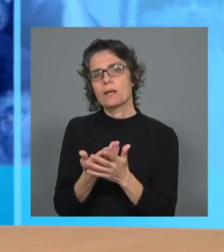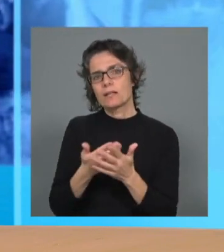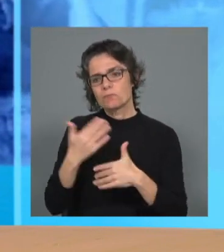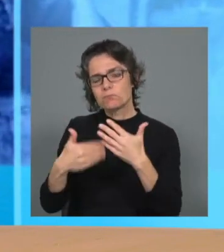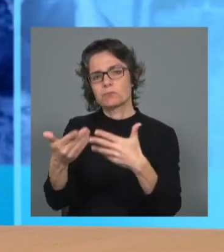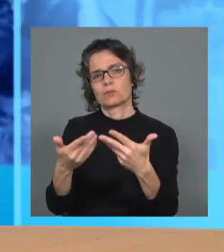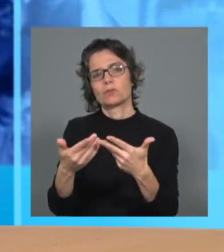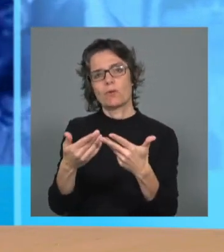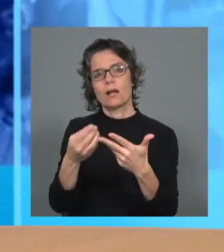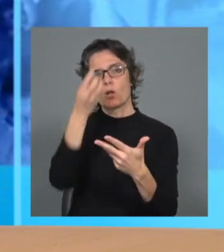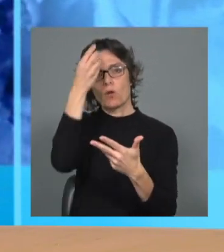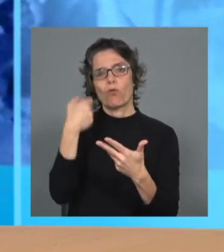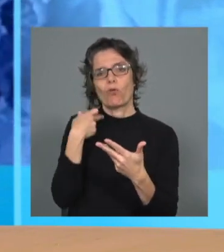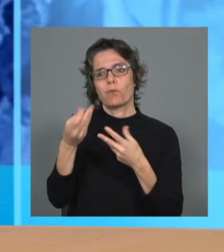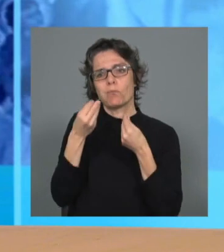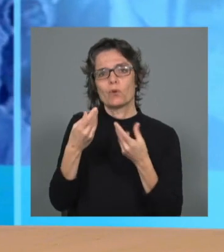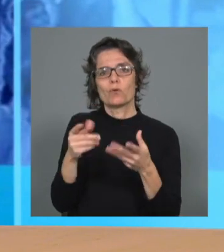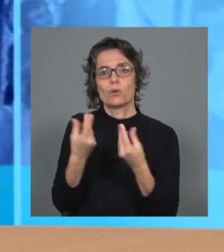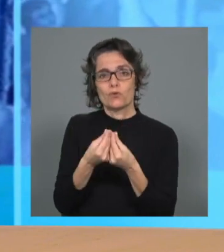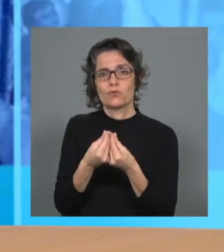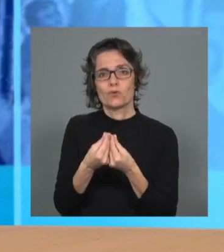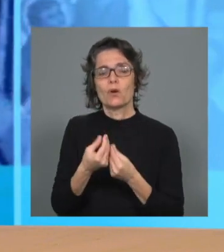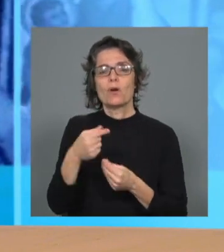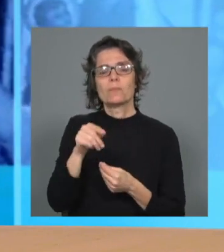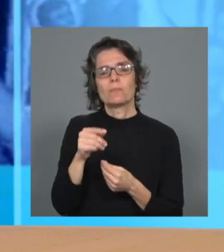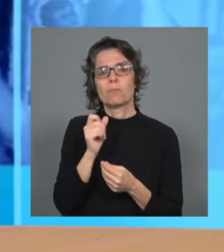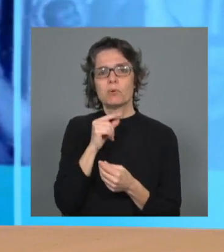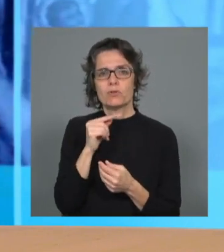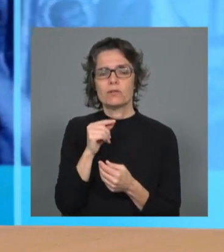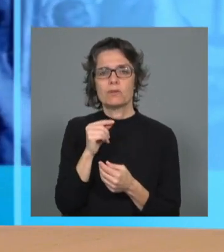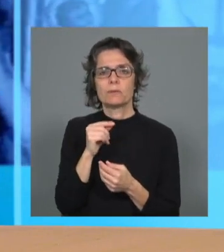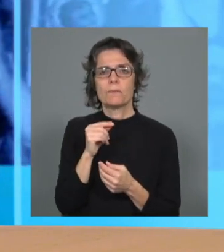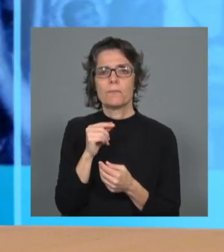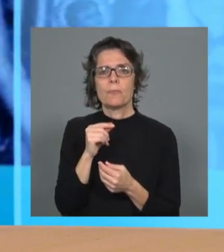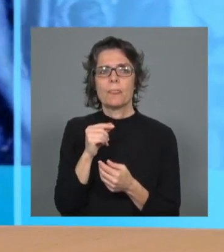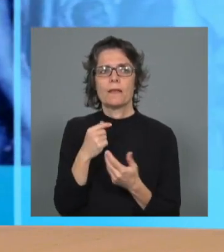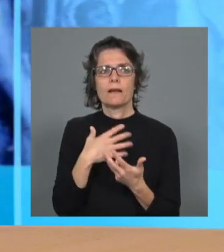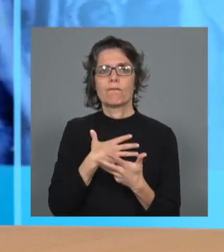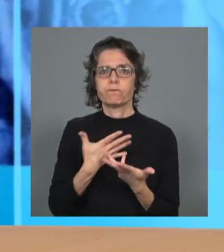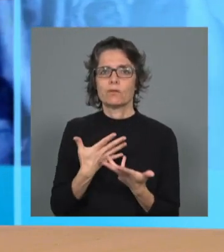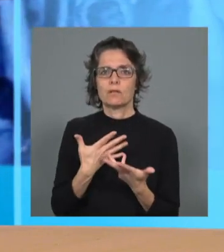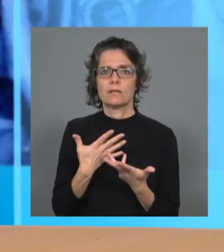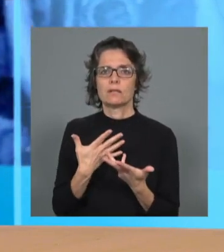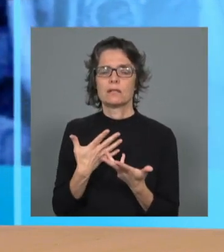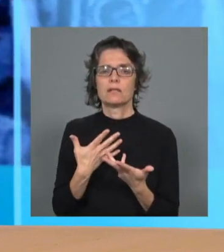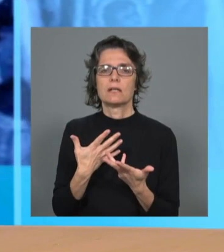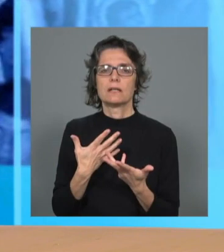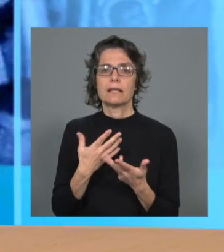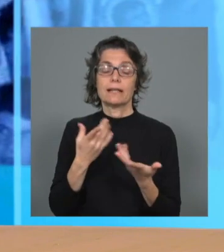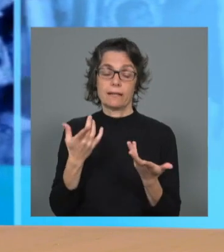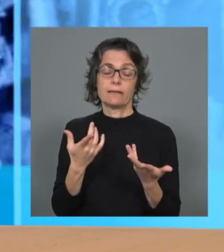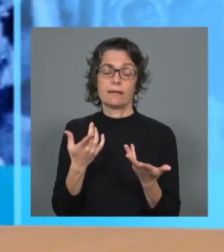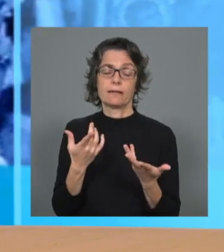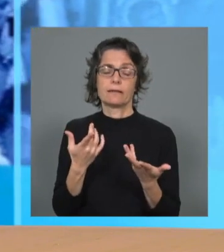cristã, mas eu penso que não terá, ou seja, penso que poderá ter uma reminiscência de uma cultura judaica, da Páscoa judaica, que era a imolação do